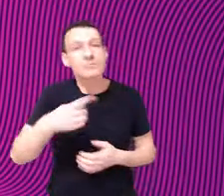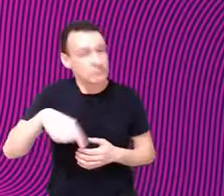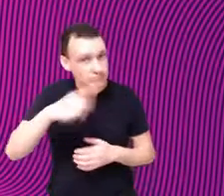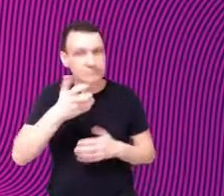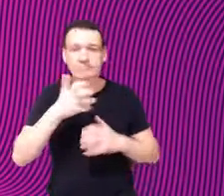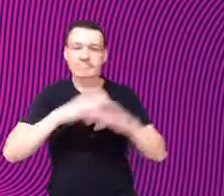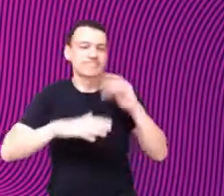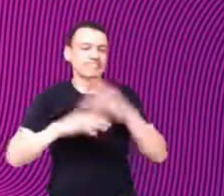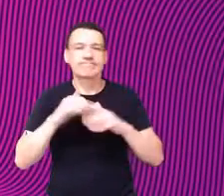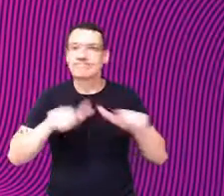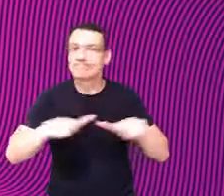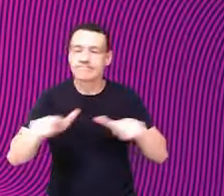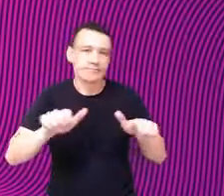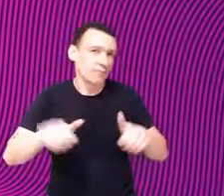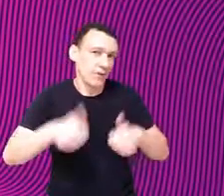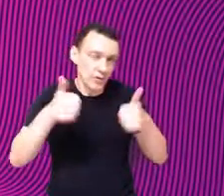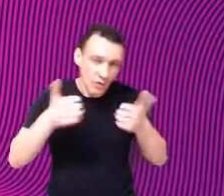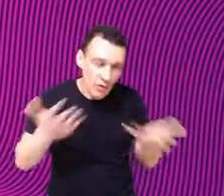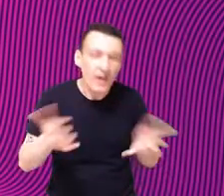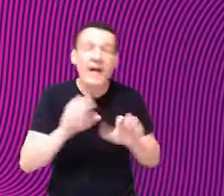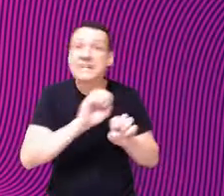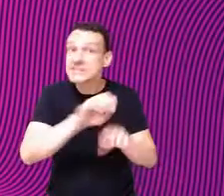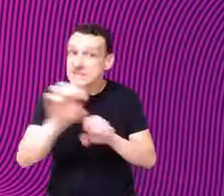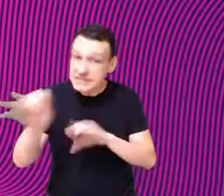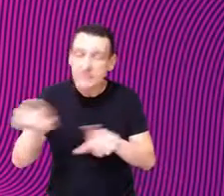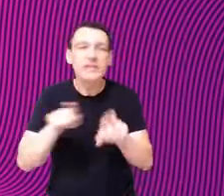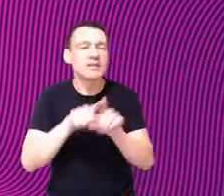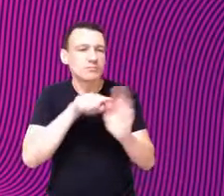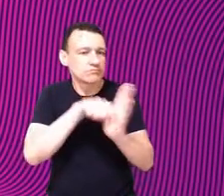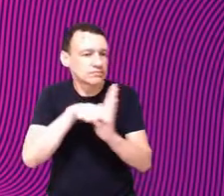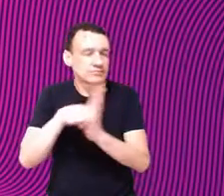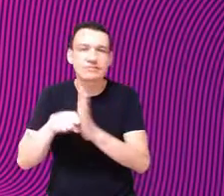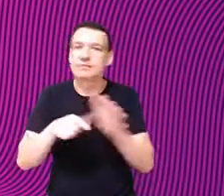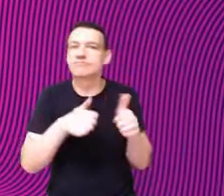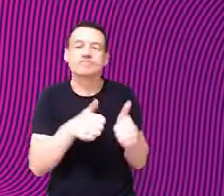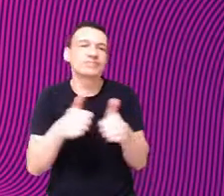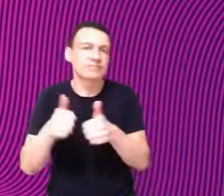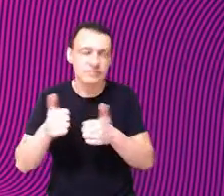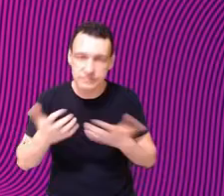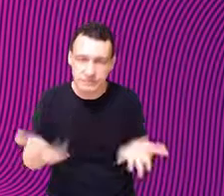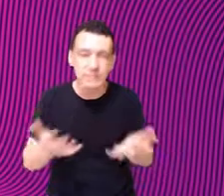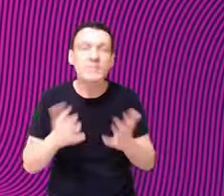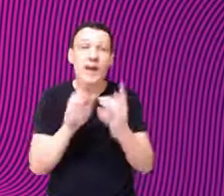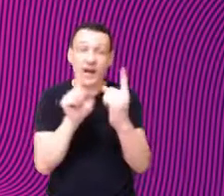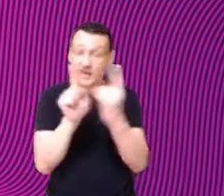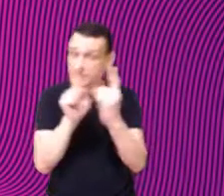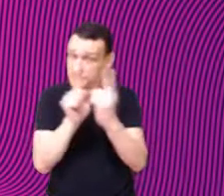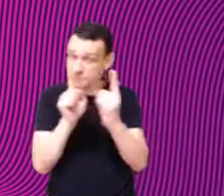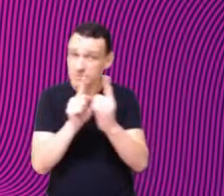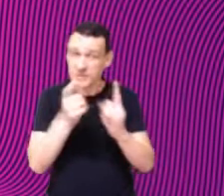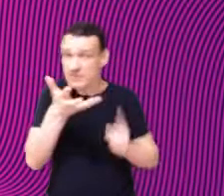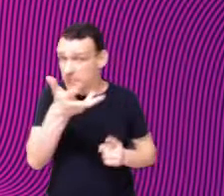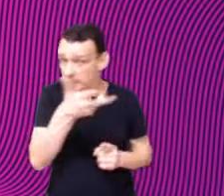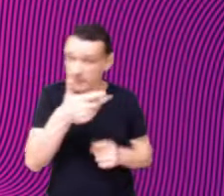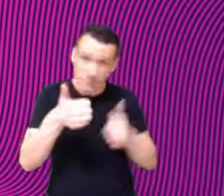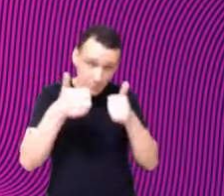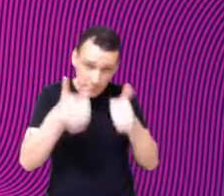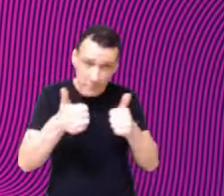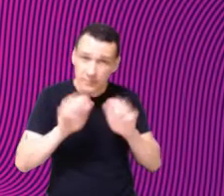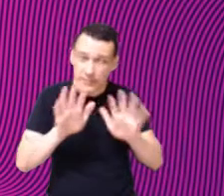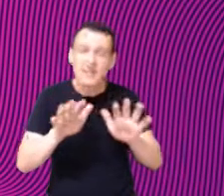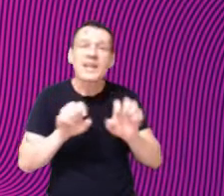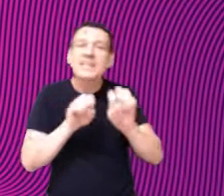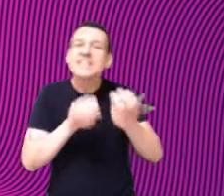o ensino e a pesquisa. A excelência no atendimento, o ensino para os nossos residentes